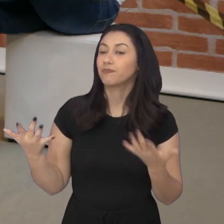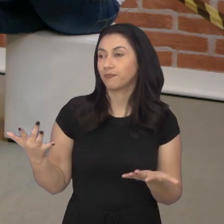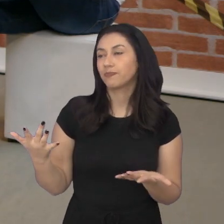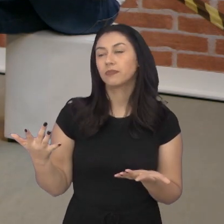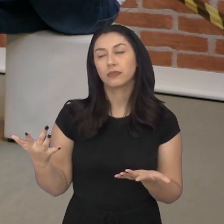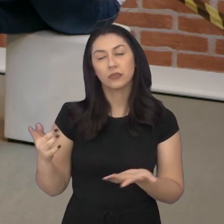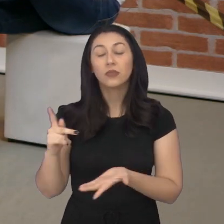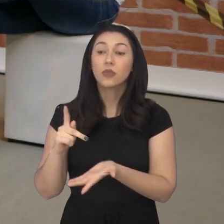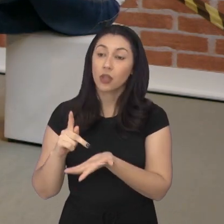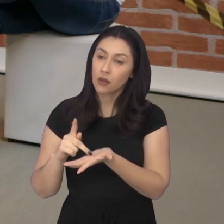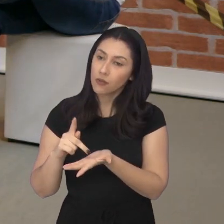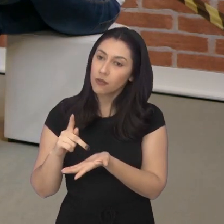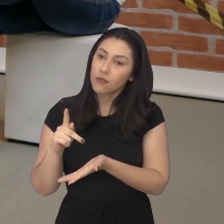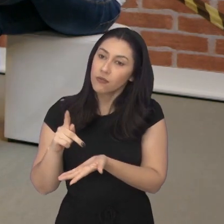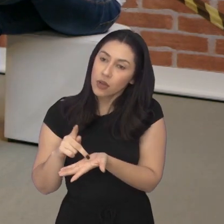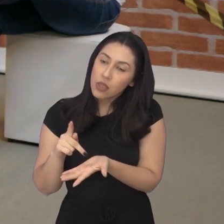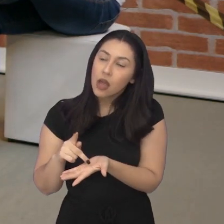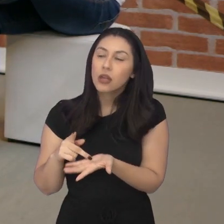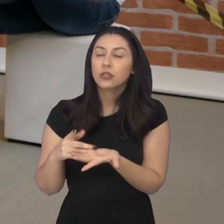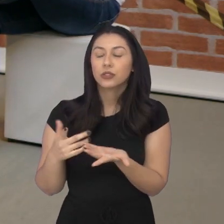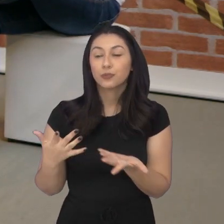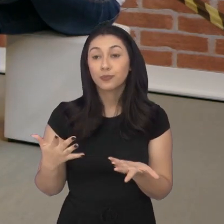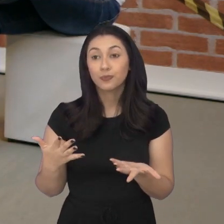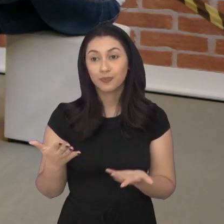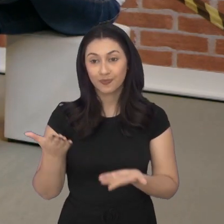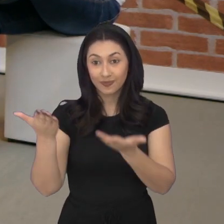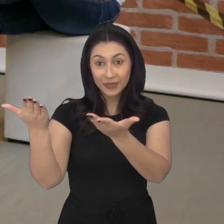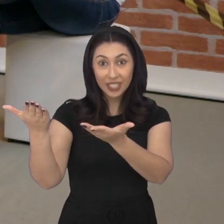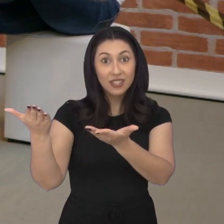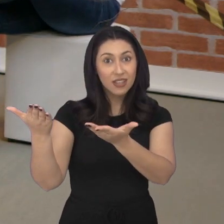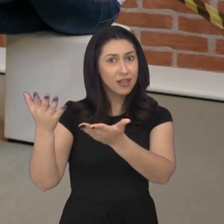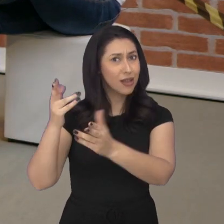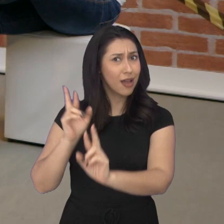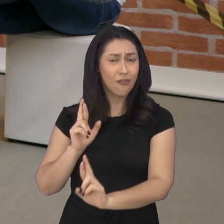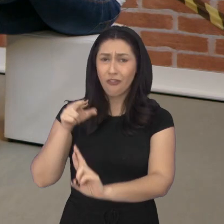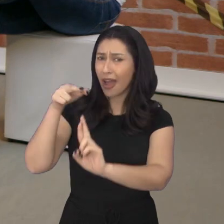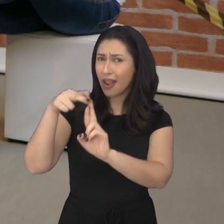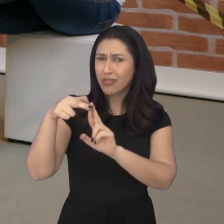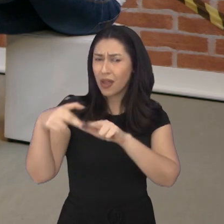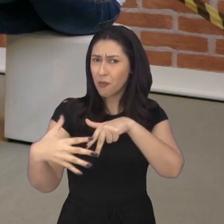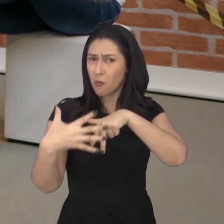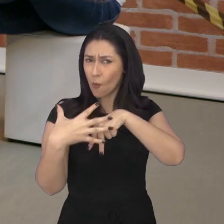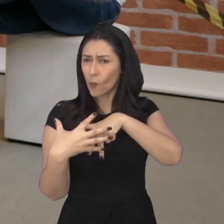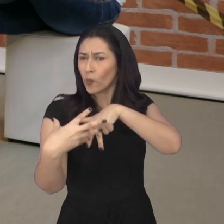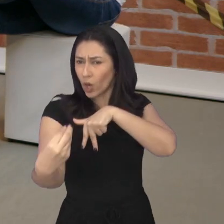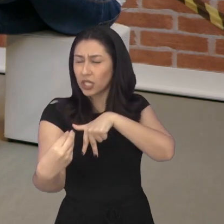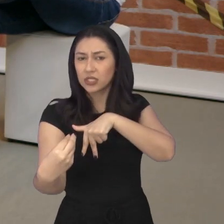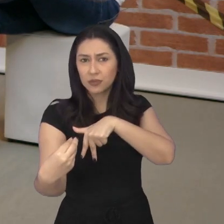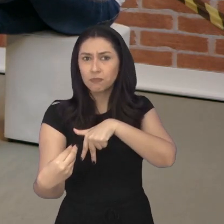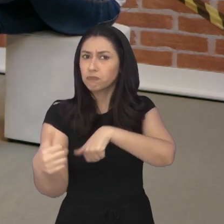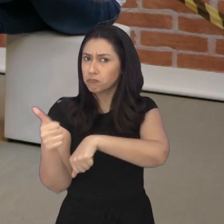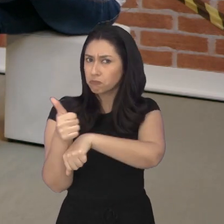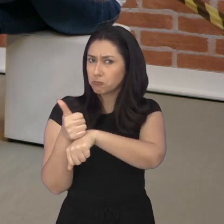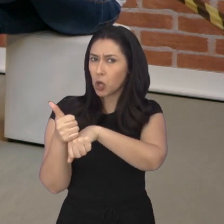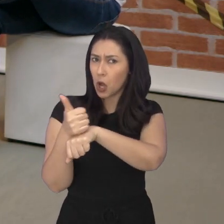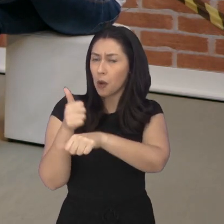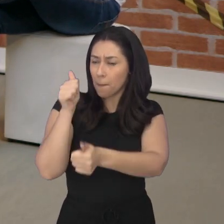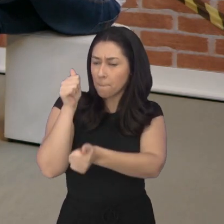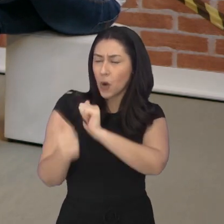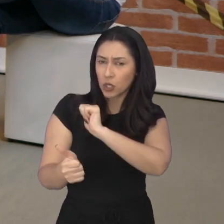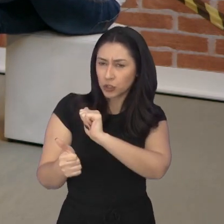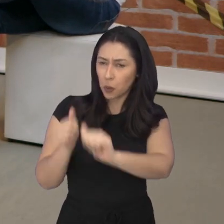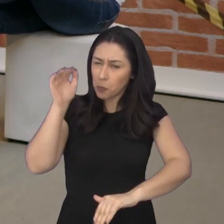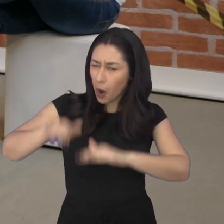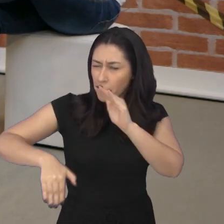gente, né? Ter aqui participando do Tá Ligado a Fabiola Molina, que é referência no esporte que ela praticou e pratica hoje,